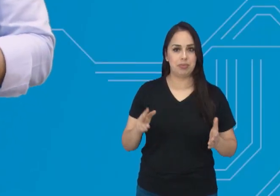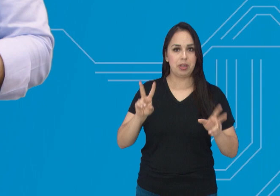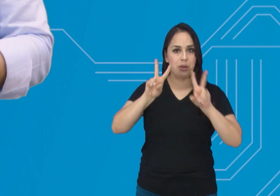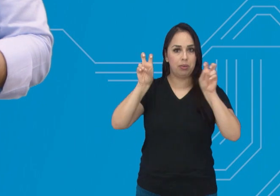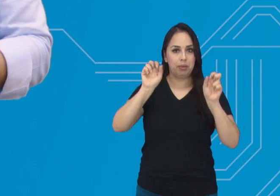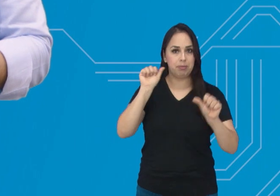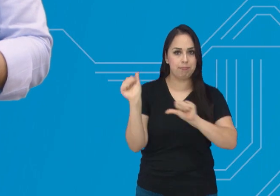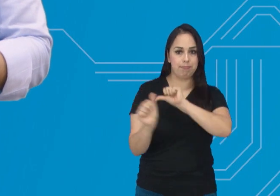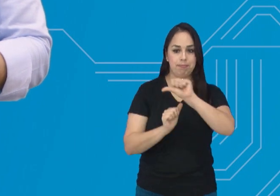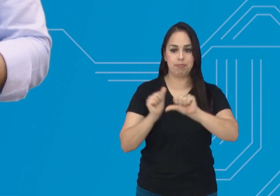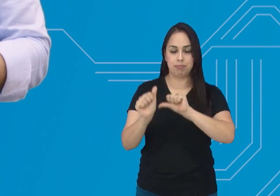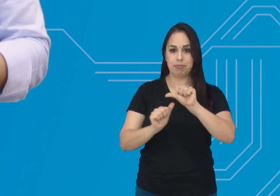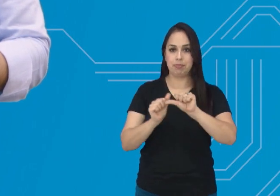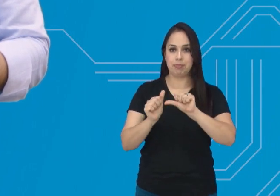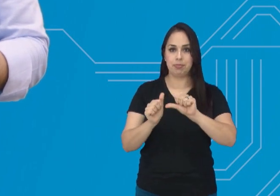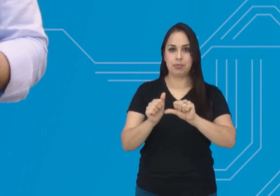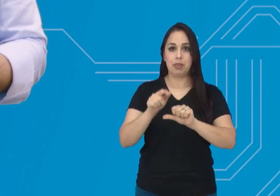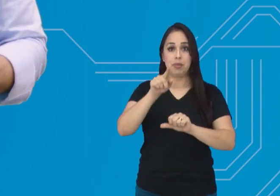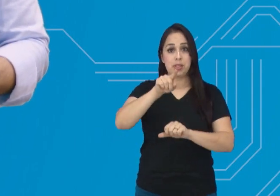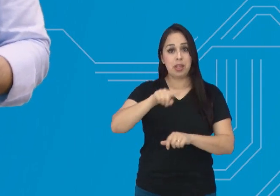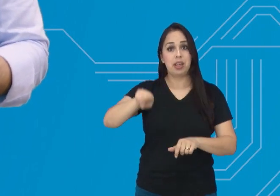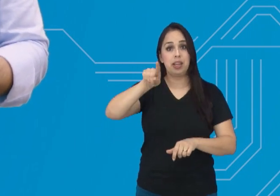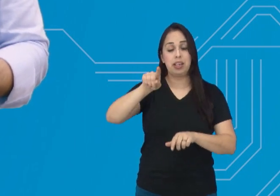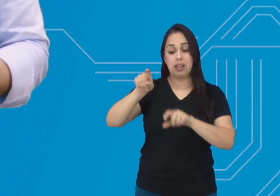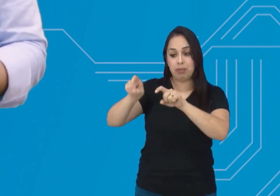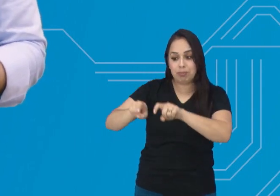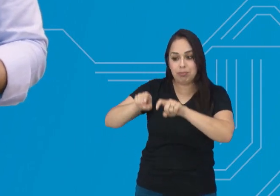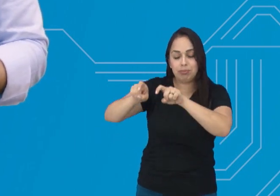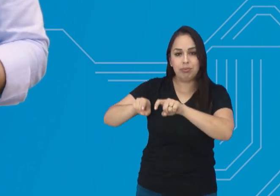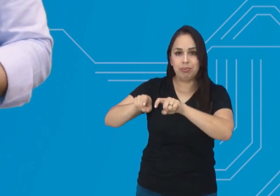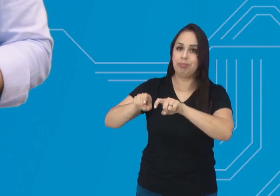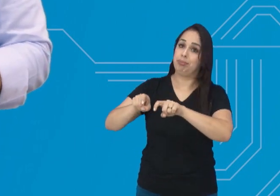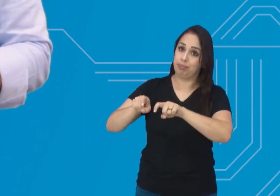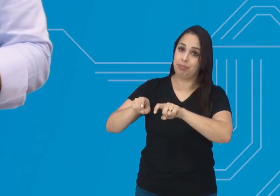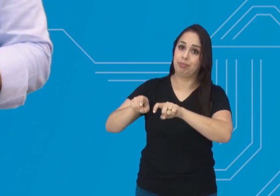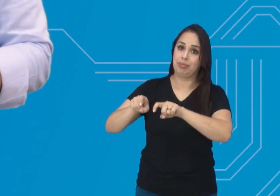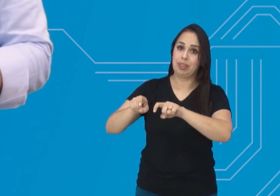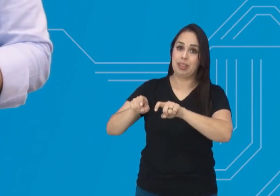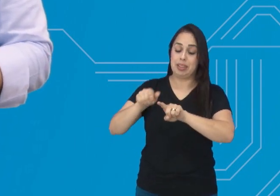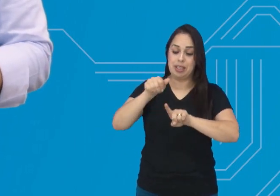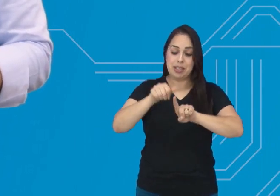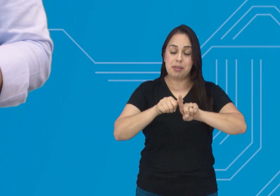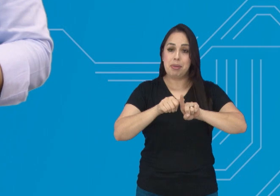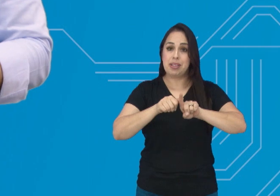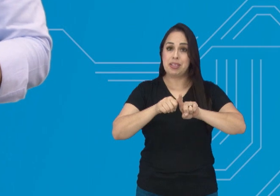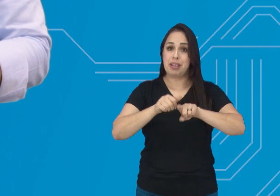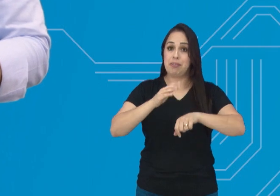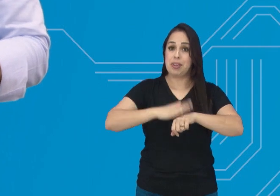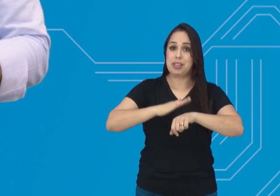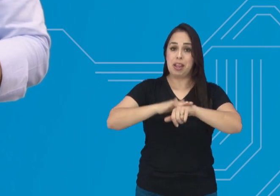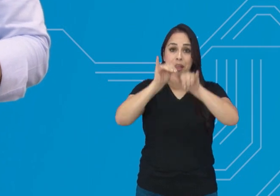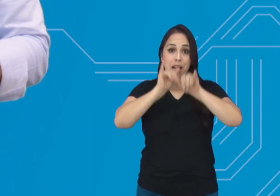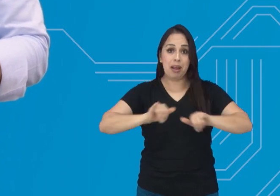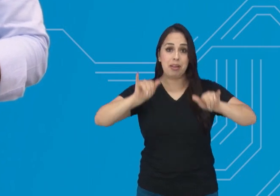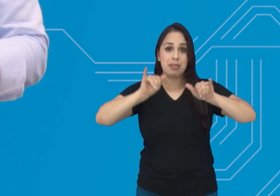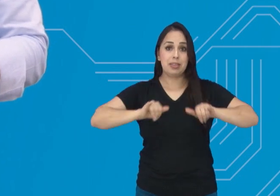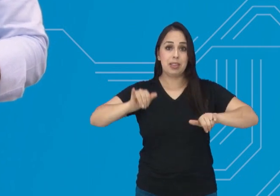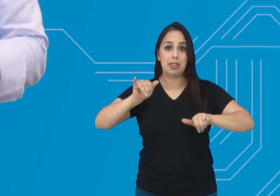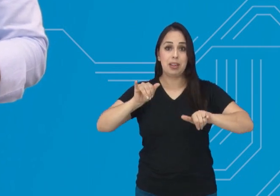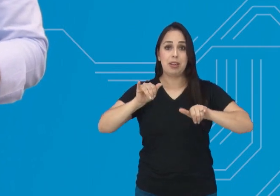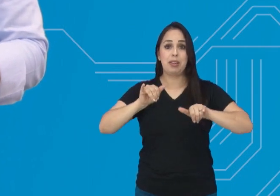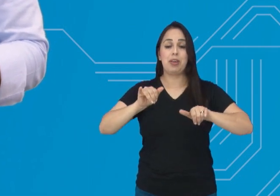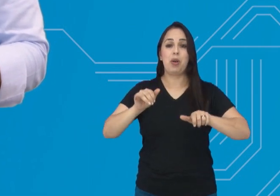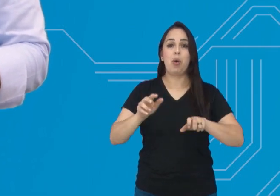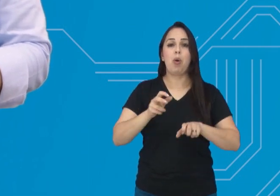pouco de assunto, a gente chama a atenção de quem é produtor rural aqui em São José. Pois é, neste mês está sendo realizada a campanha nacional de vacinação